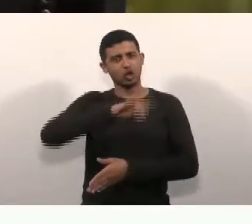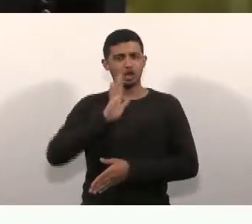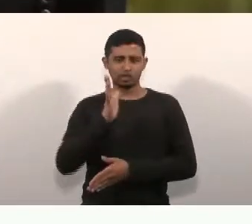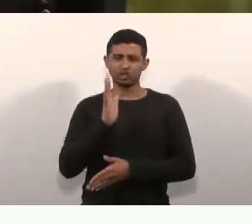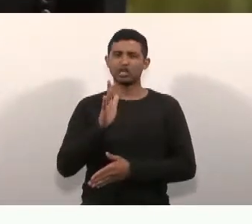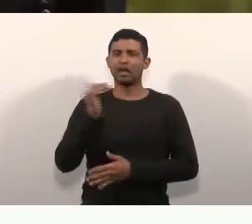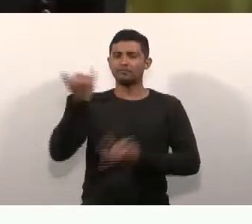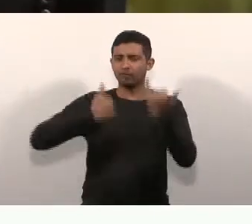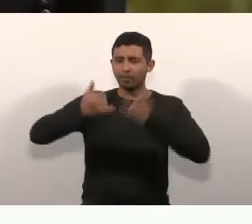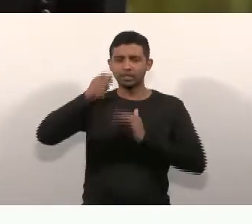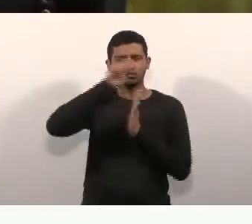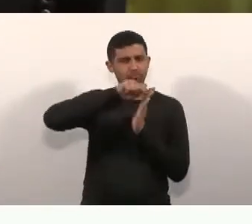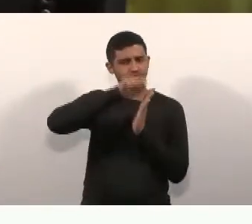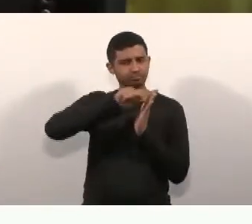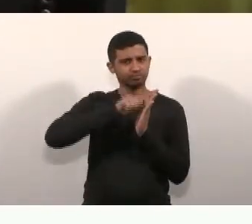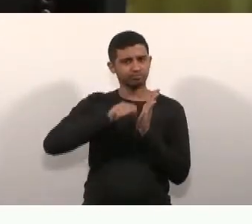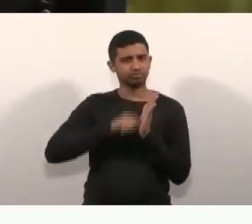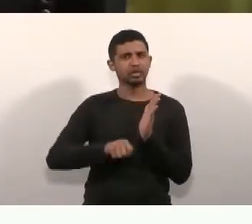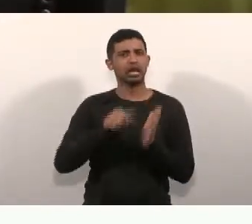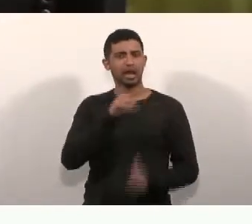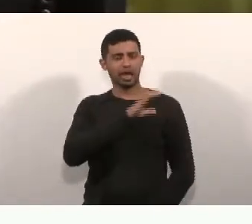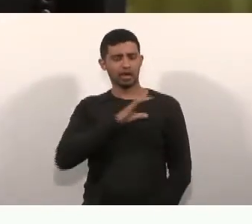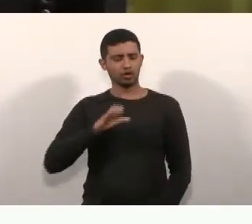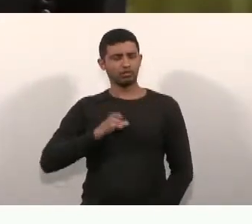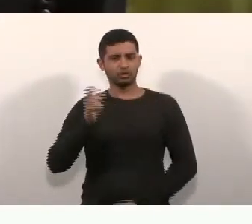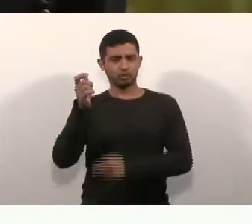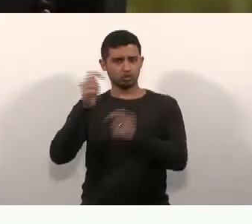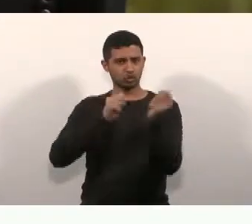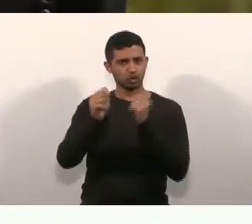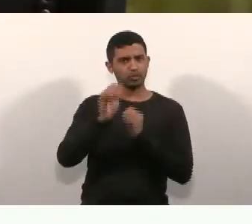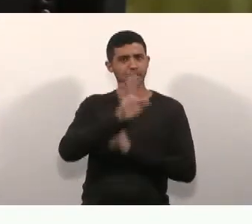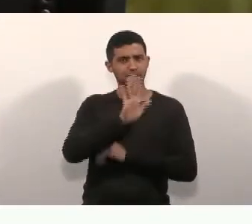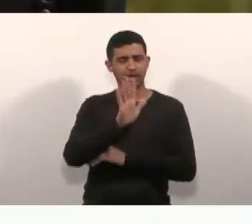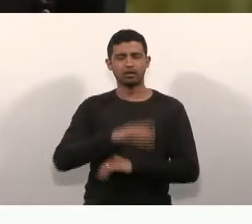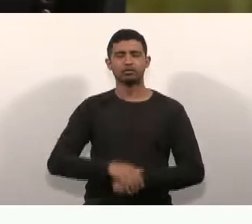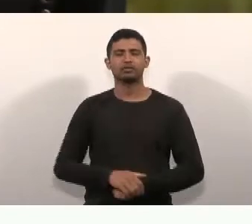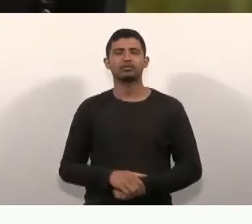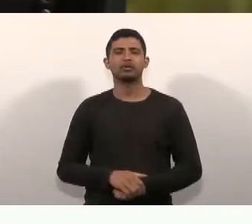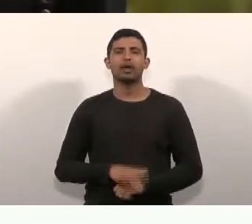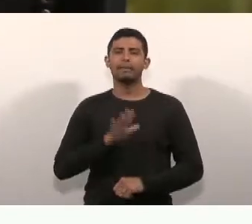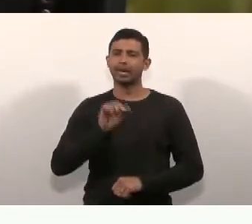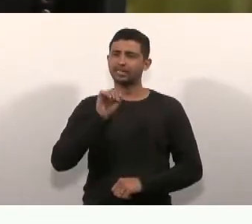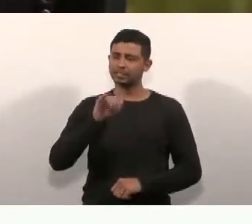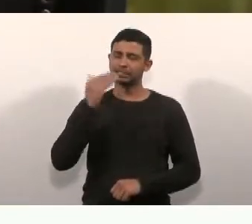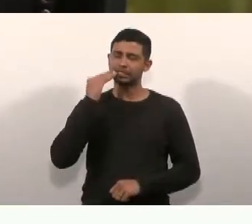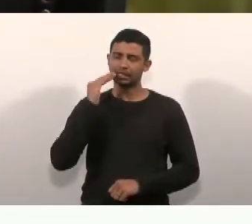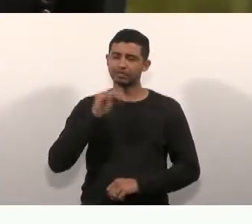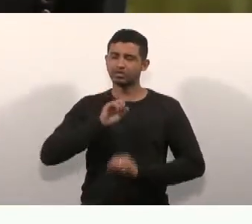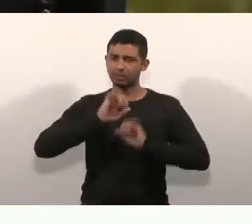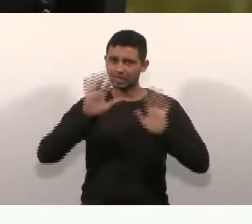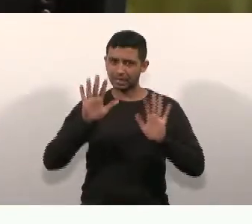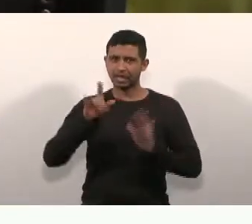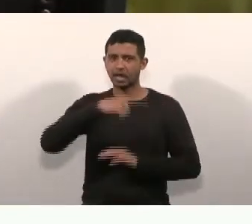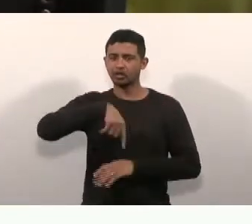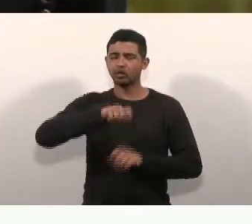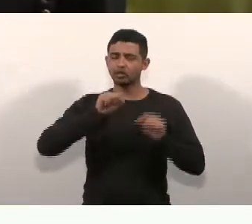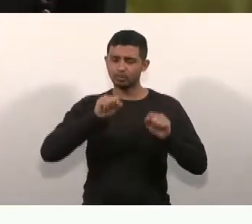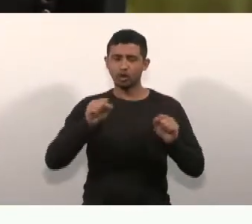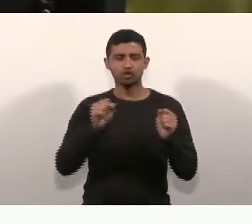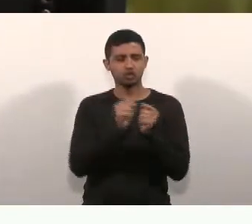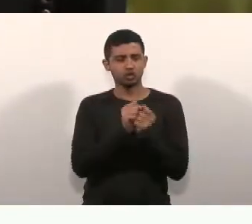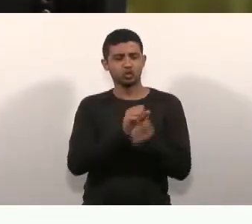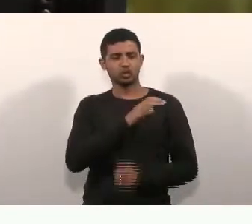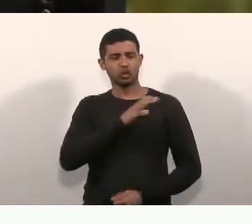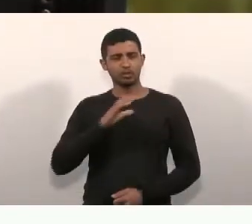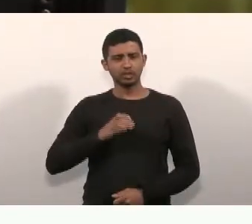requisição de informação, não via Comissão de Economia, mas via mandatos. A gente poderia, se for de entendimento, fazer isso como Comissão de Economia, para que